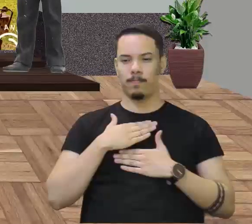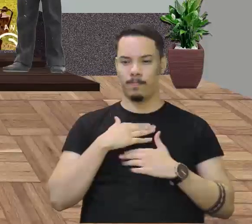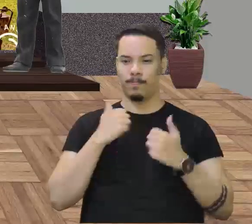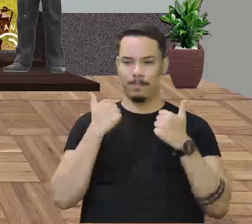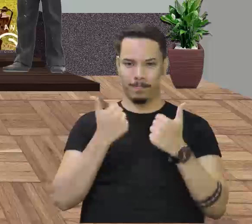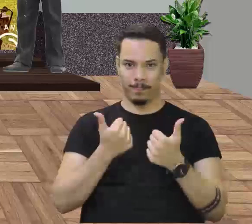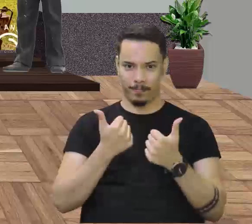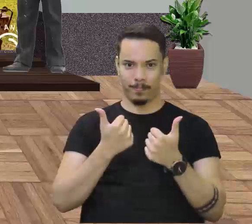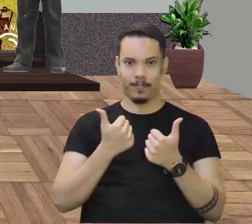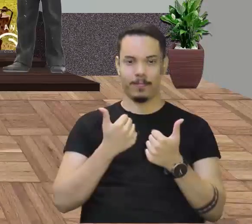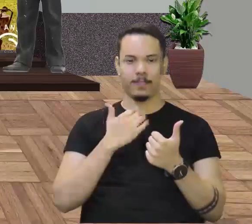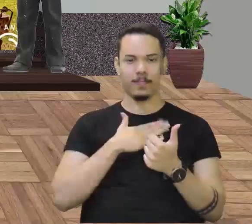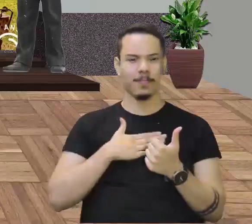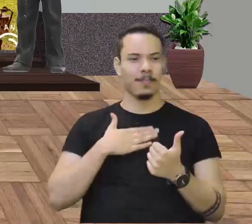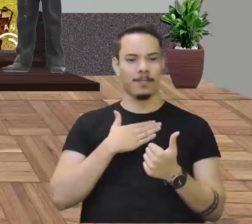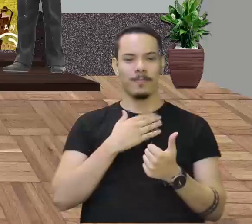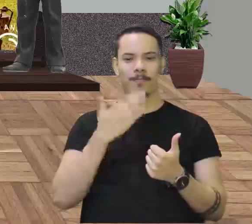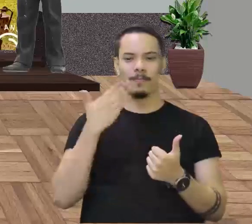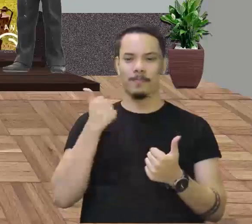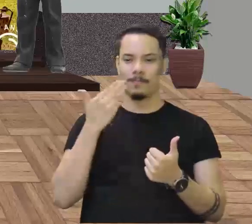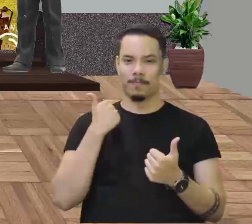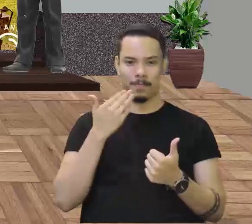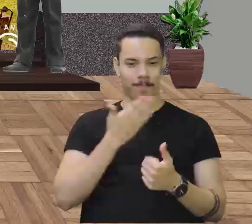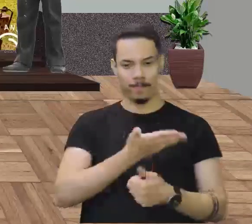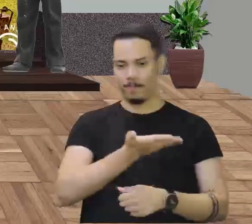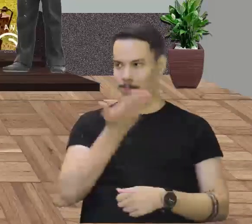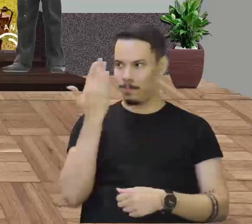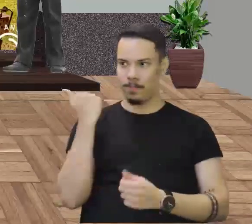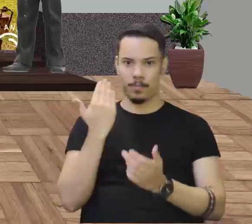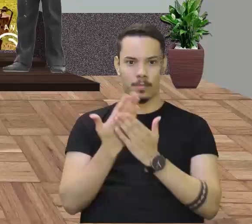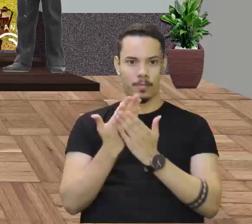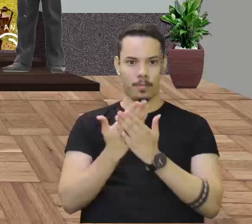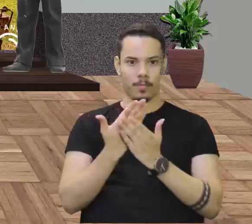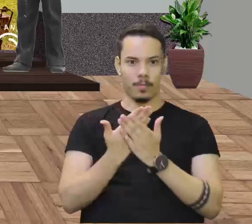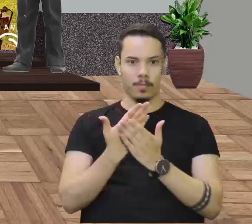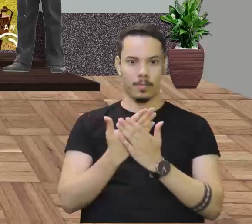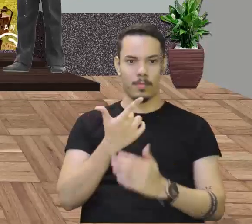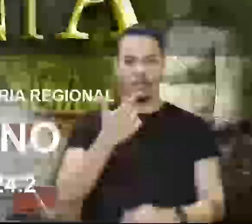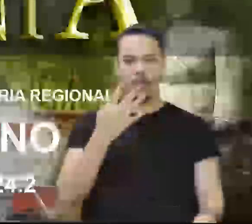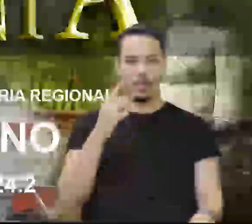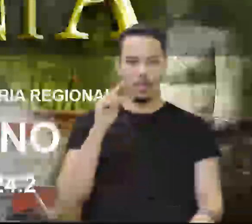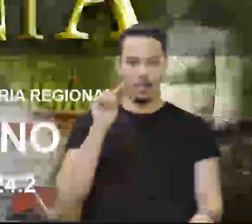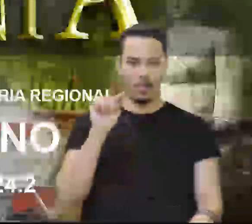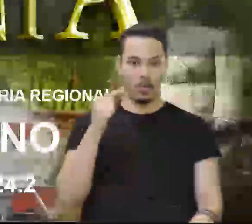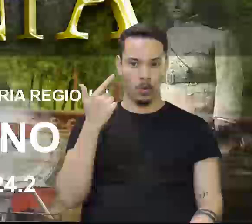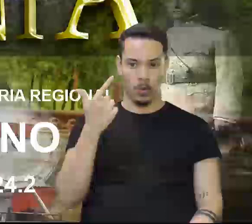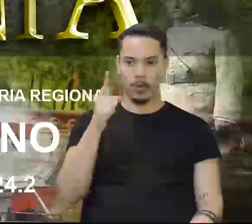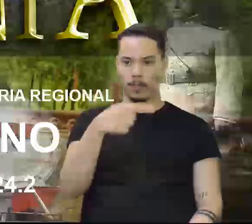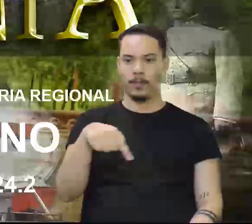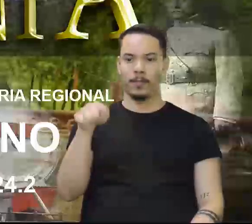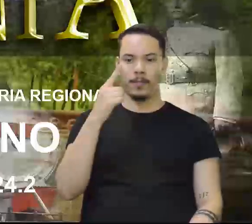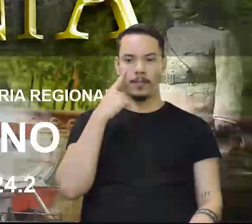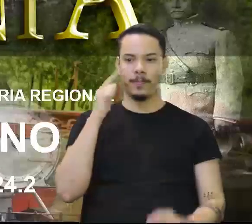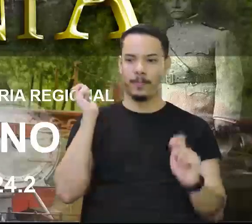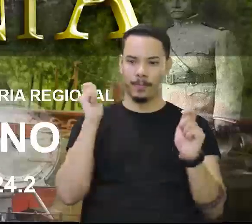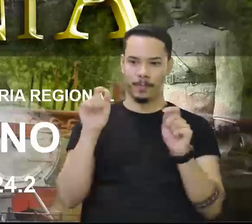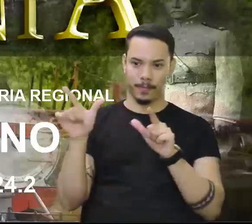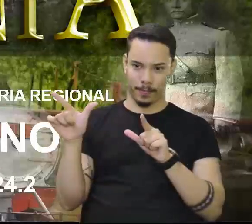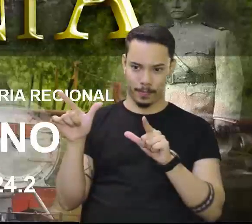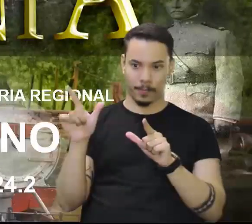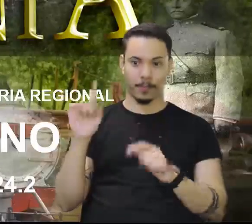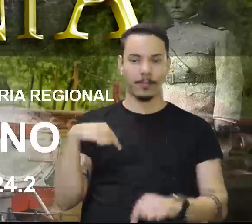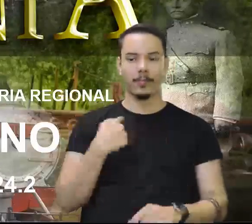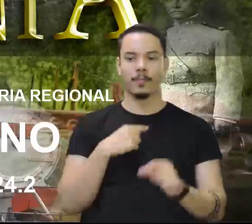bacana, bem gostosa, tá bom? Vamos lá? Aula de 24.2 para vocês, na tela para vocês, que